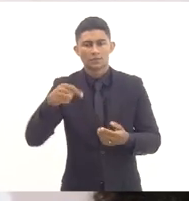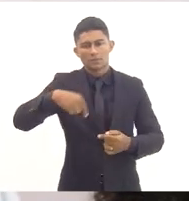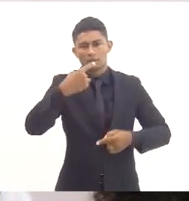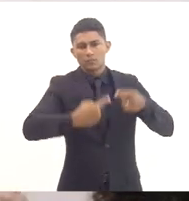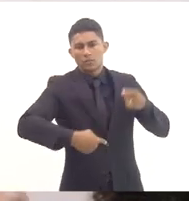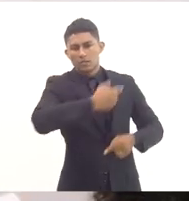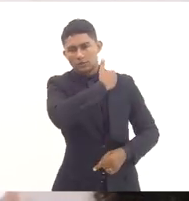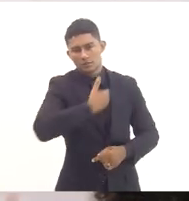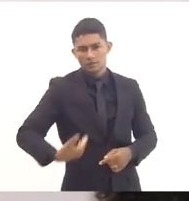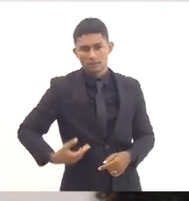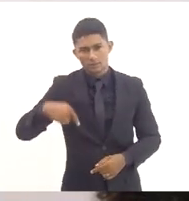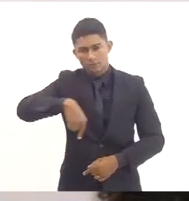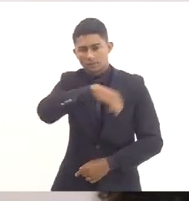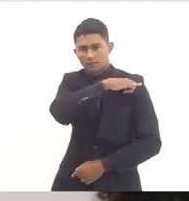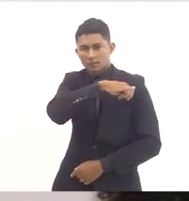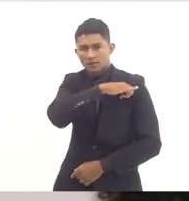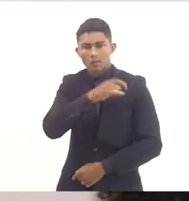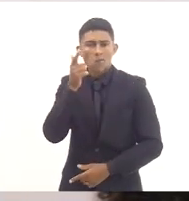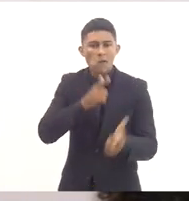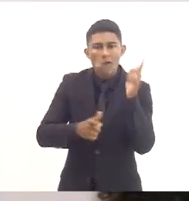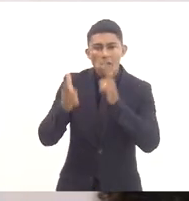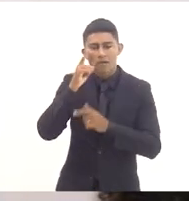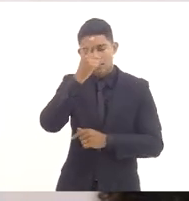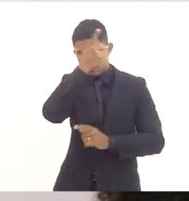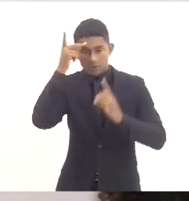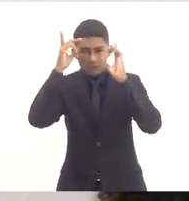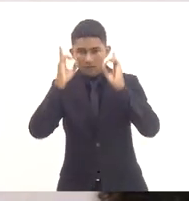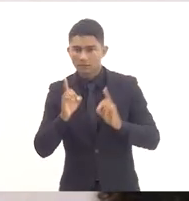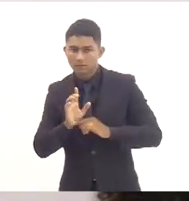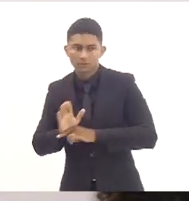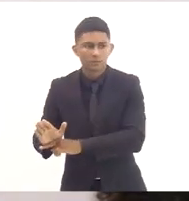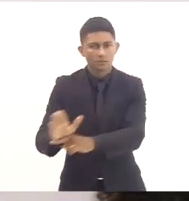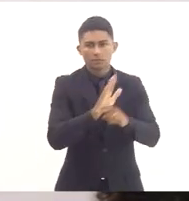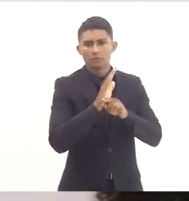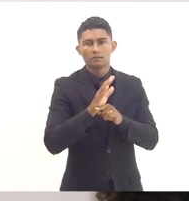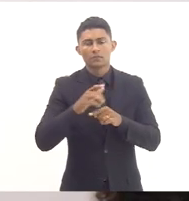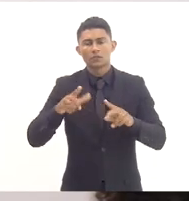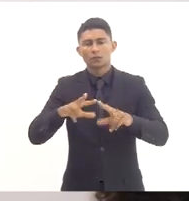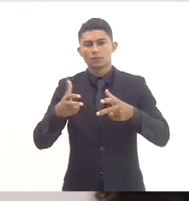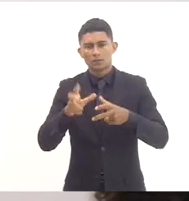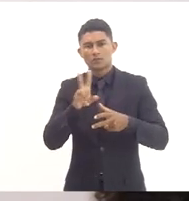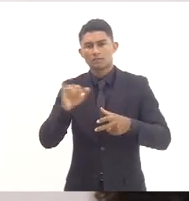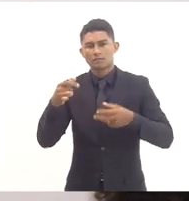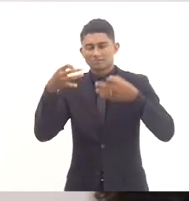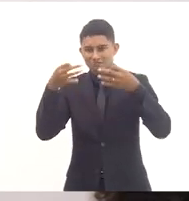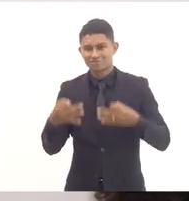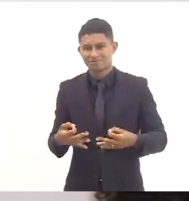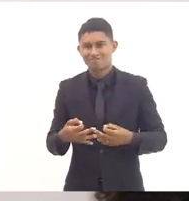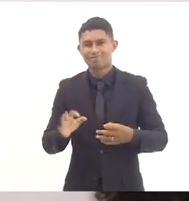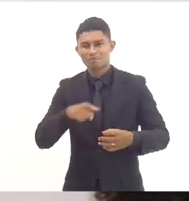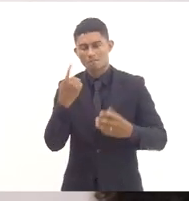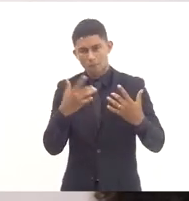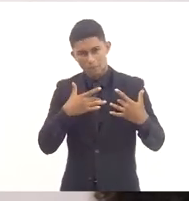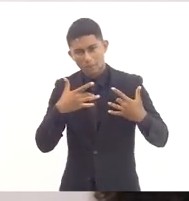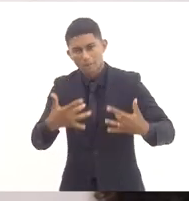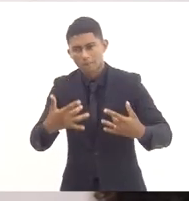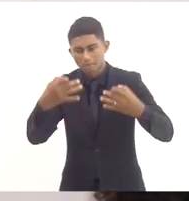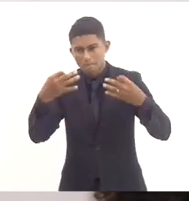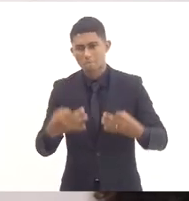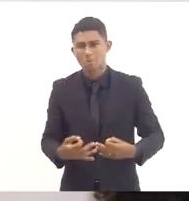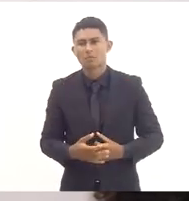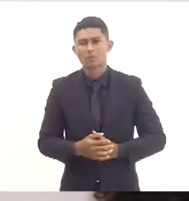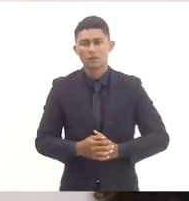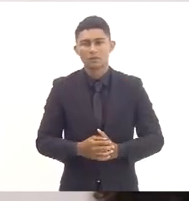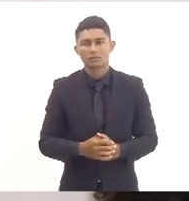Rio de Janeiro seja realmente efetiva para a pessoa com deficiência E para isso pode contar com essa condição e pode contar com as notificação sempre plena e efetiva